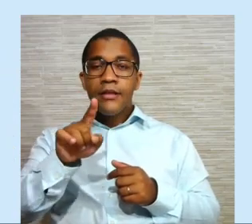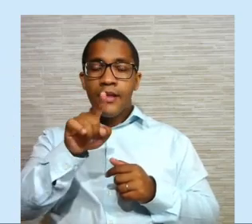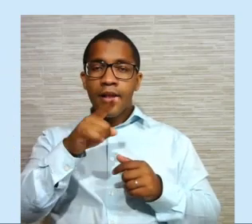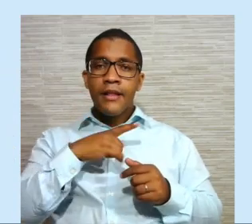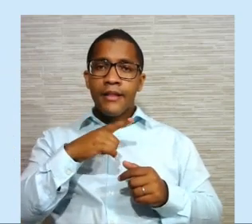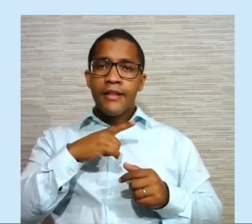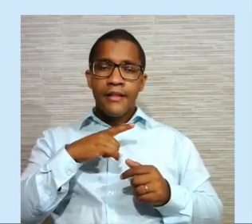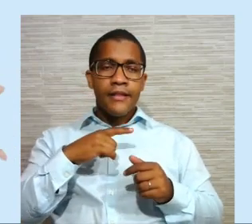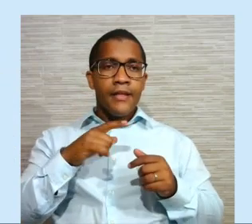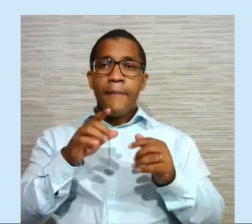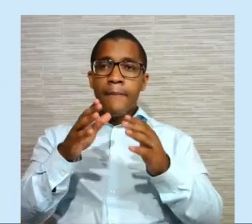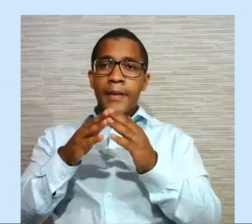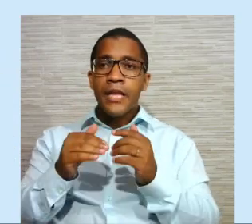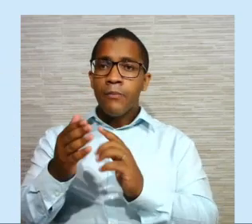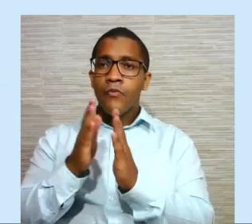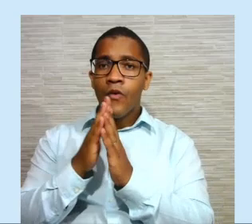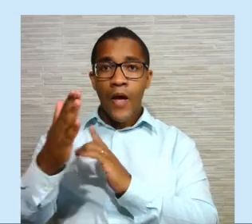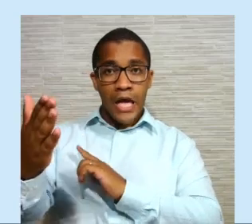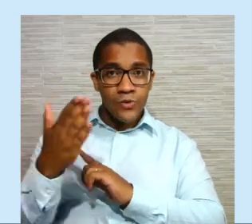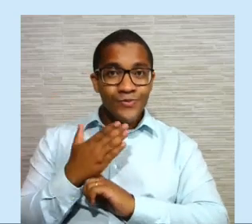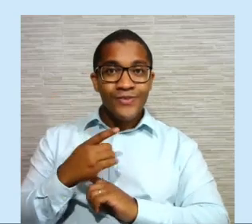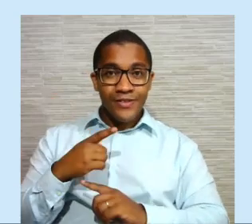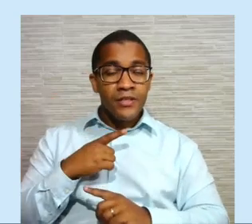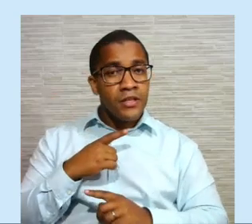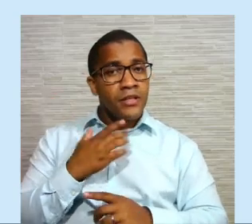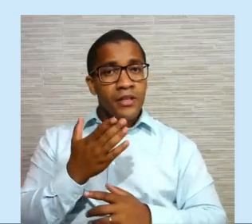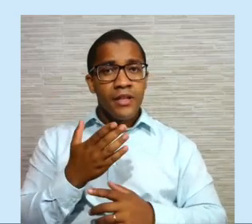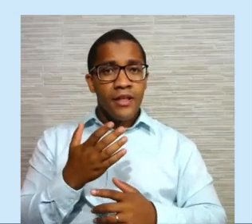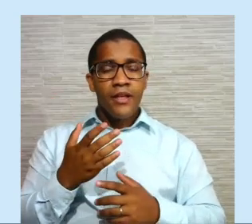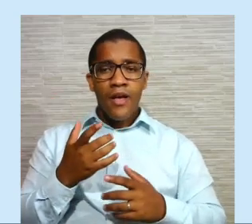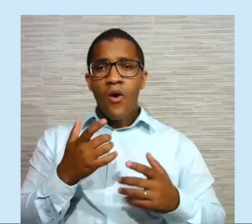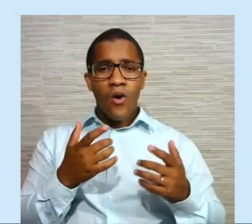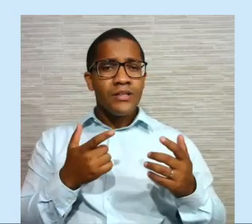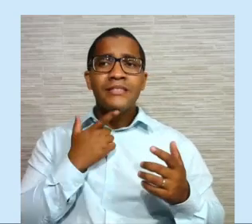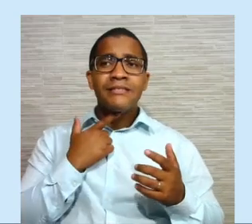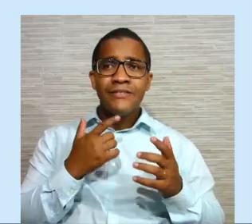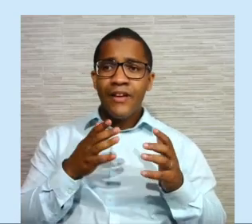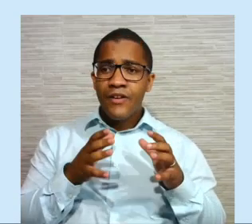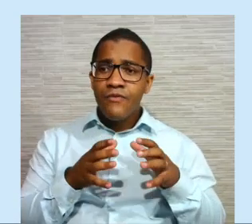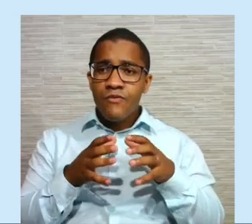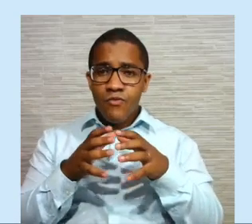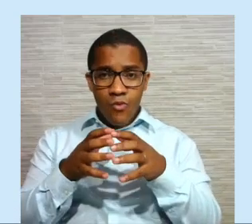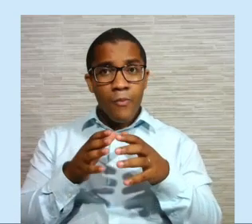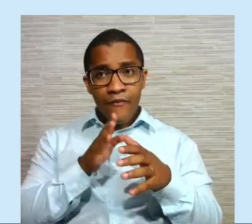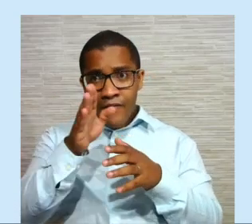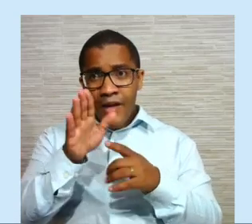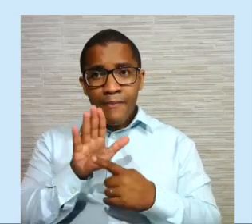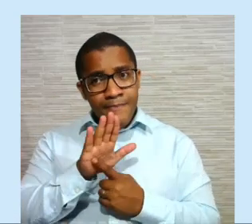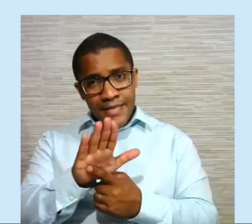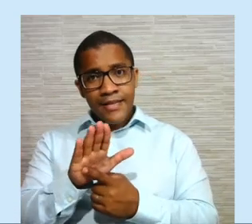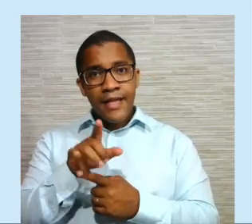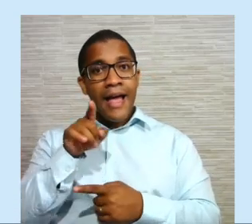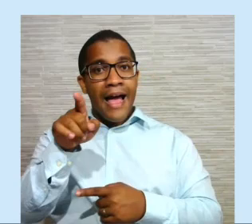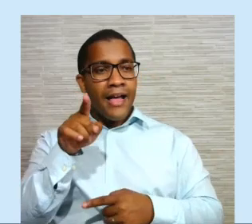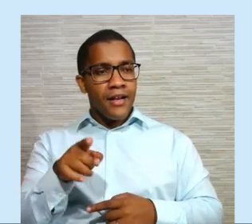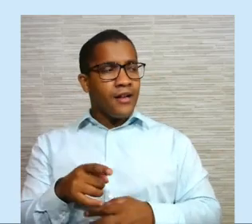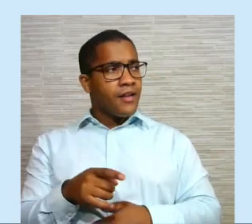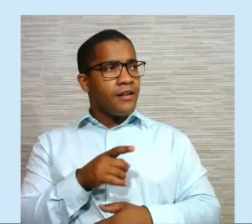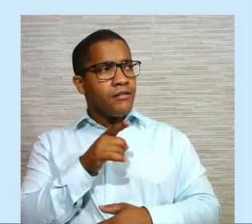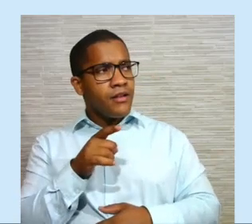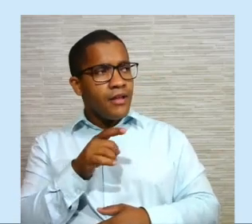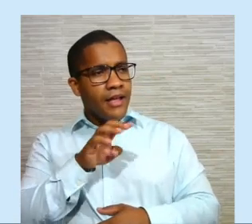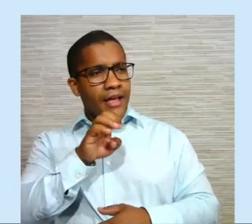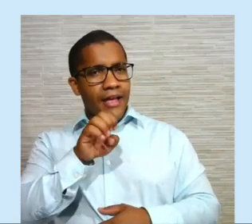Renato Russo mesmo, ele falou sobre isso, né? Que pediu para Evandro Mesquita para tocar e ele achou